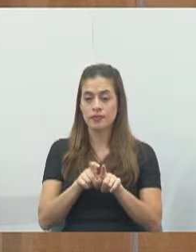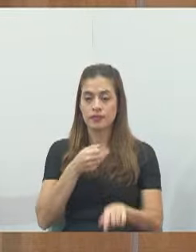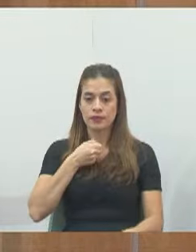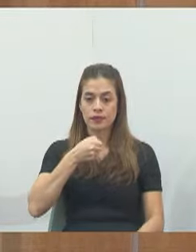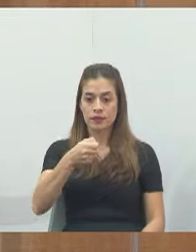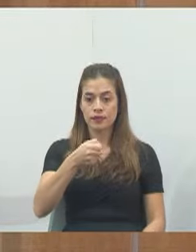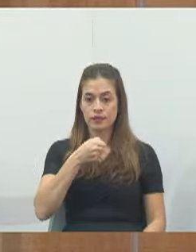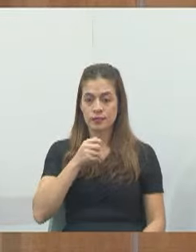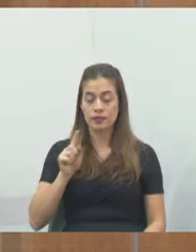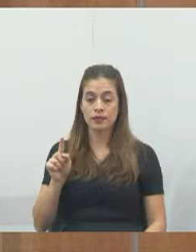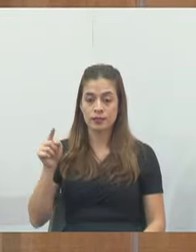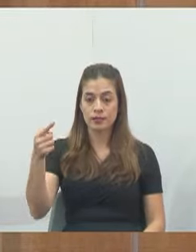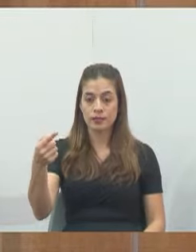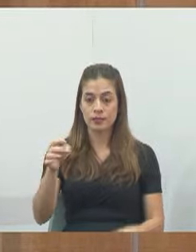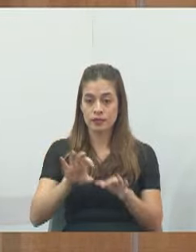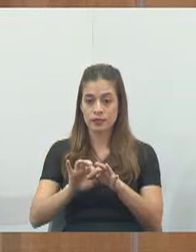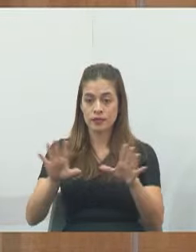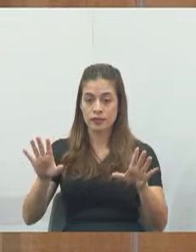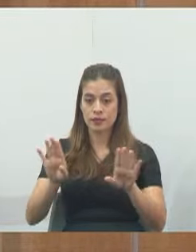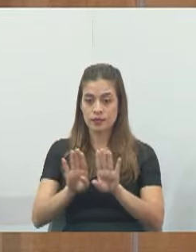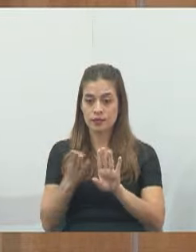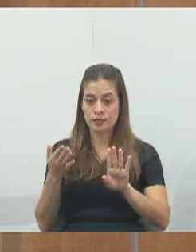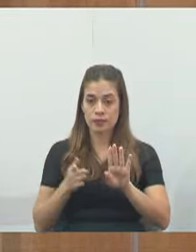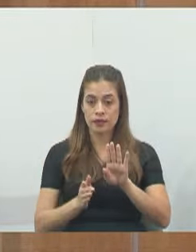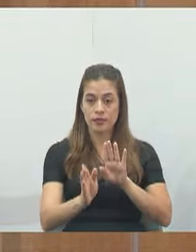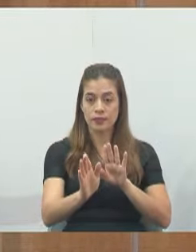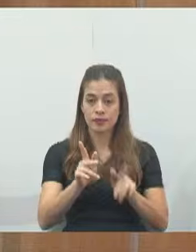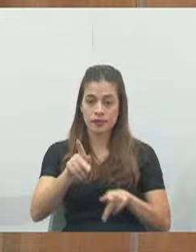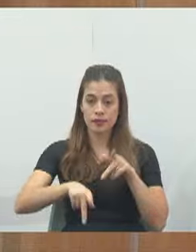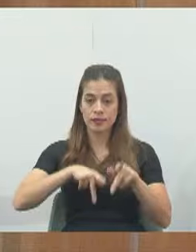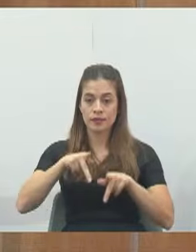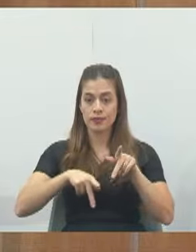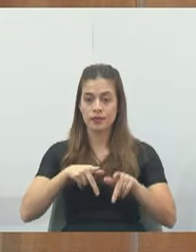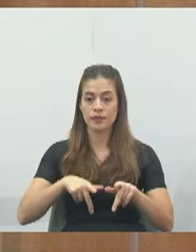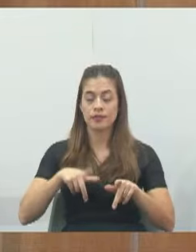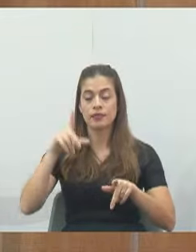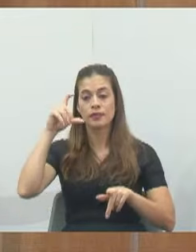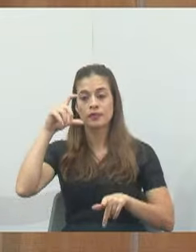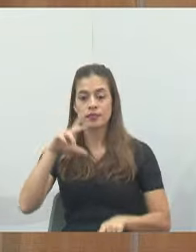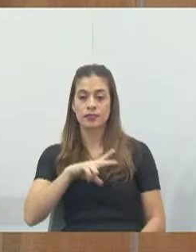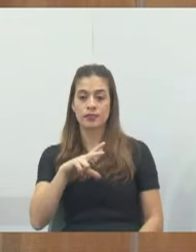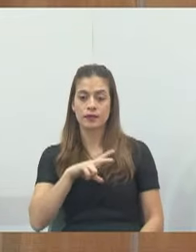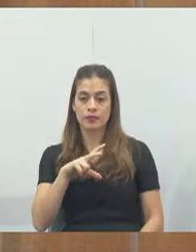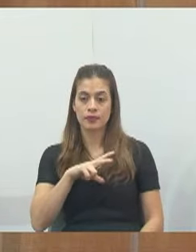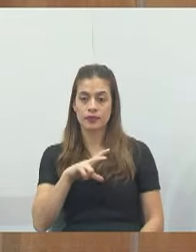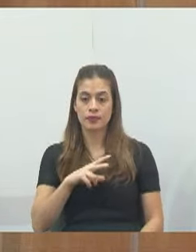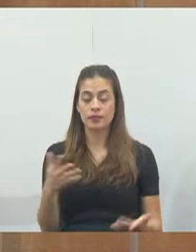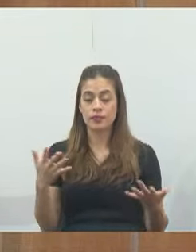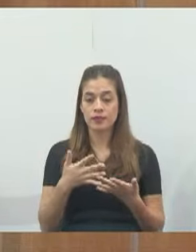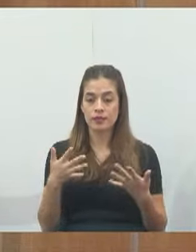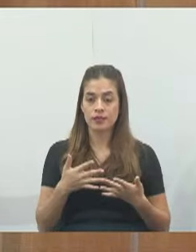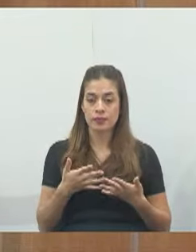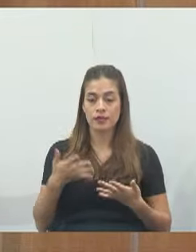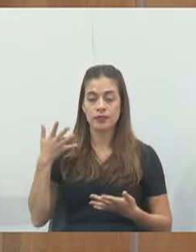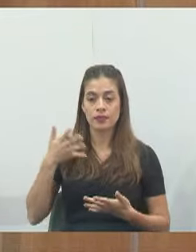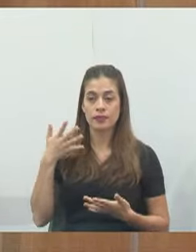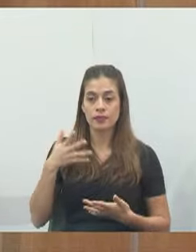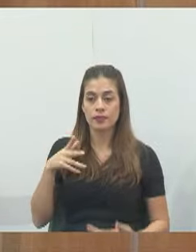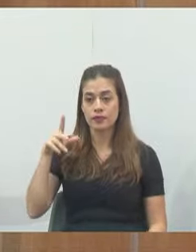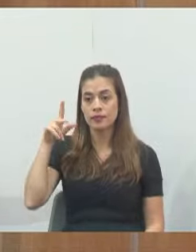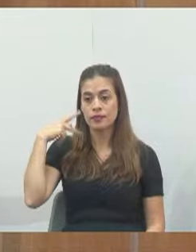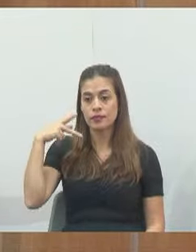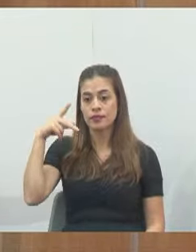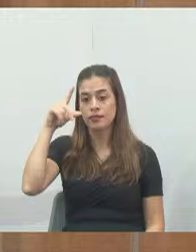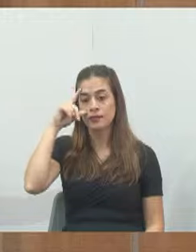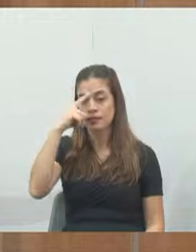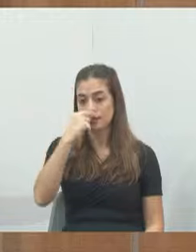as entrevistas. Logo em seguida, será liberada a entrada do público para fotos particulares. Com a palavra agora, o vereador desta casa, Abner Rosa,